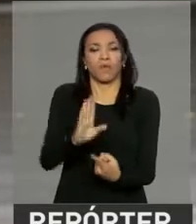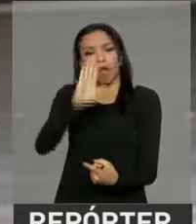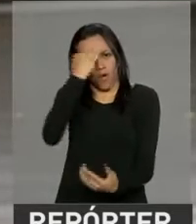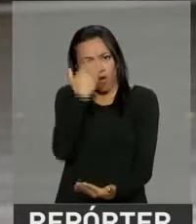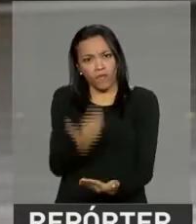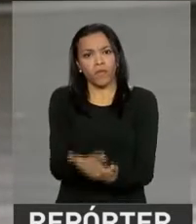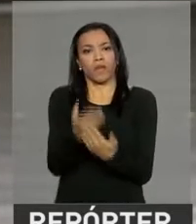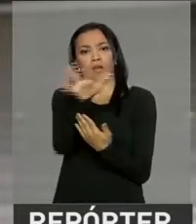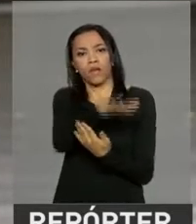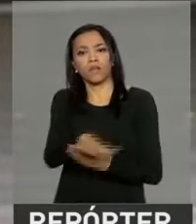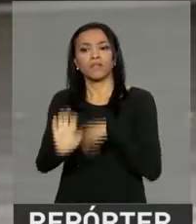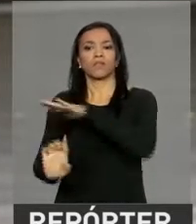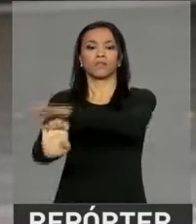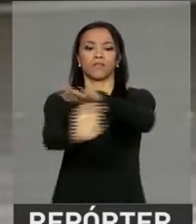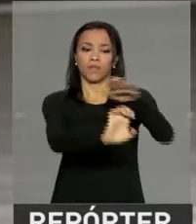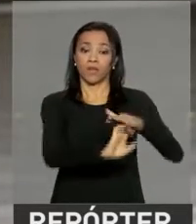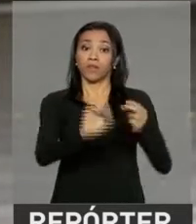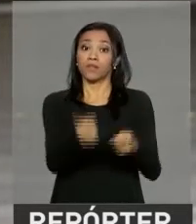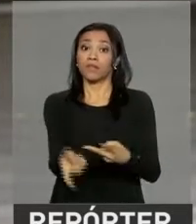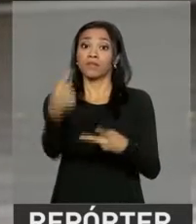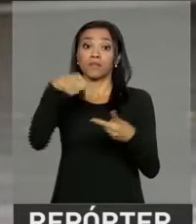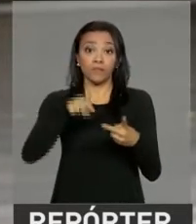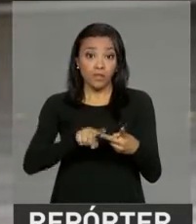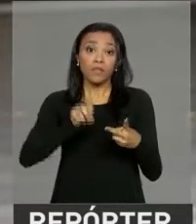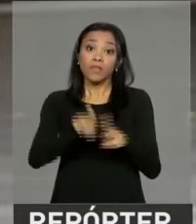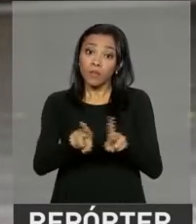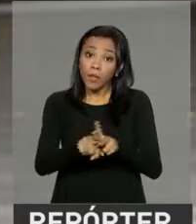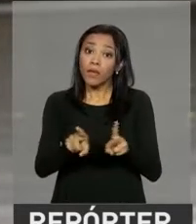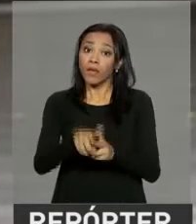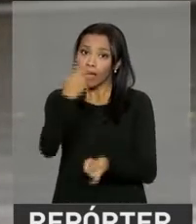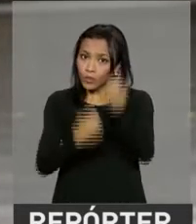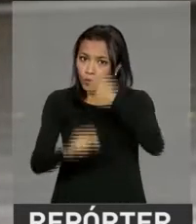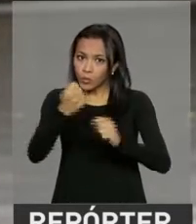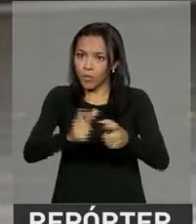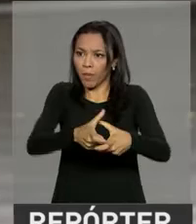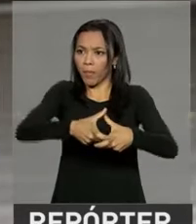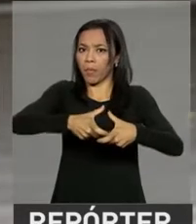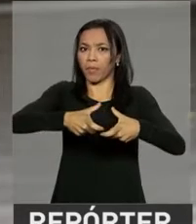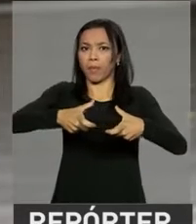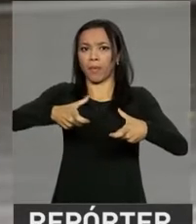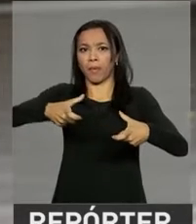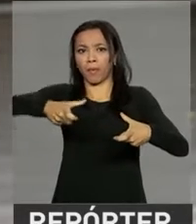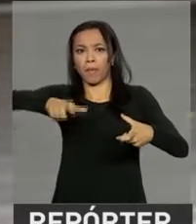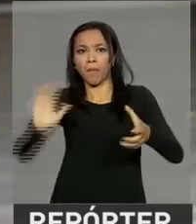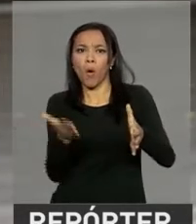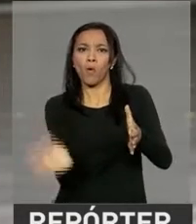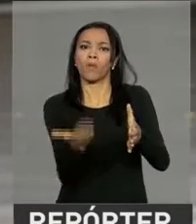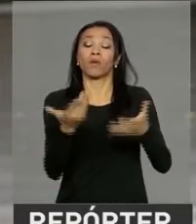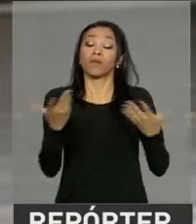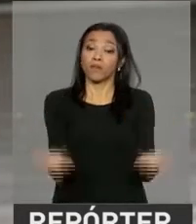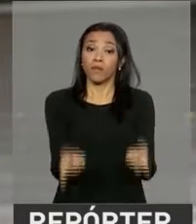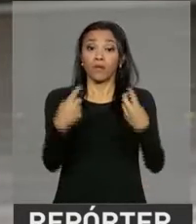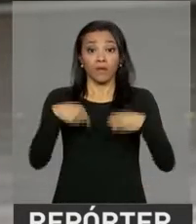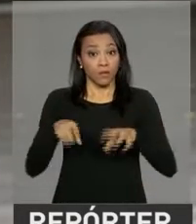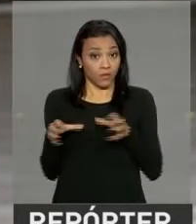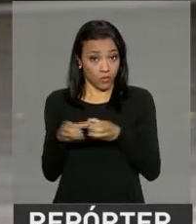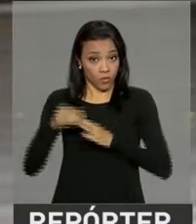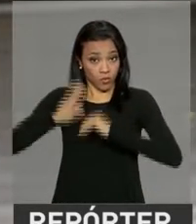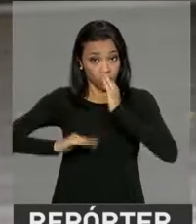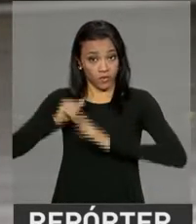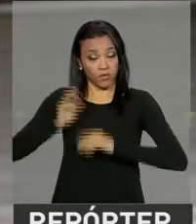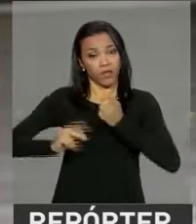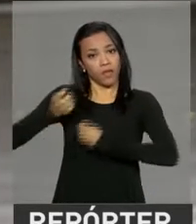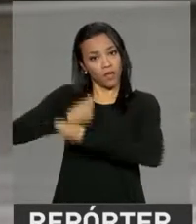nos setores produtivos e também os níveis de produção da indústria nacional de acordo com a equipe econômica do governo